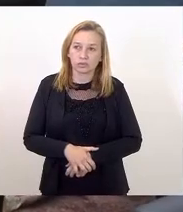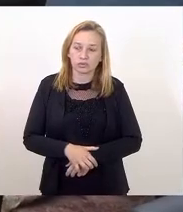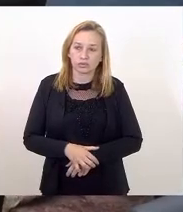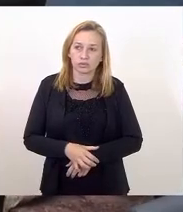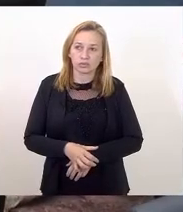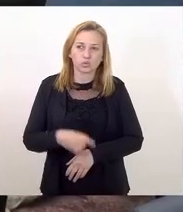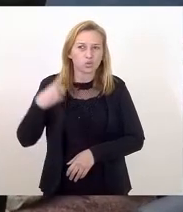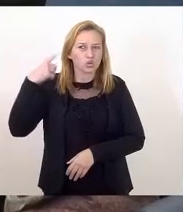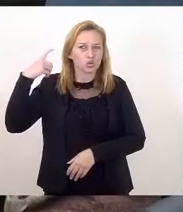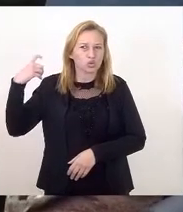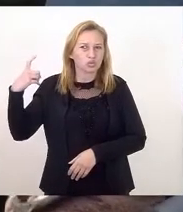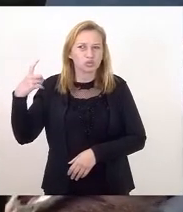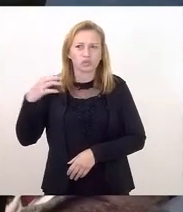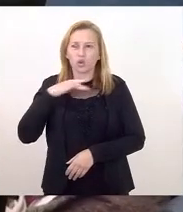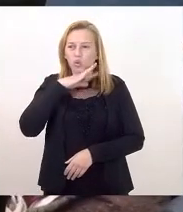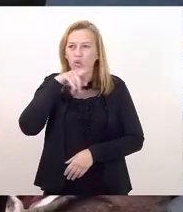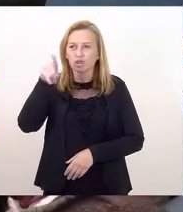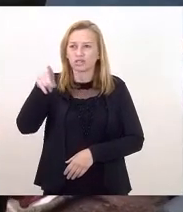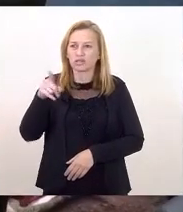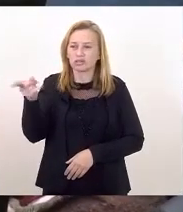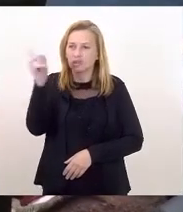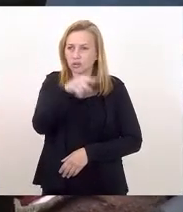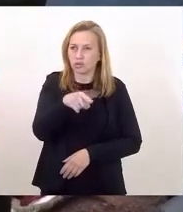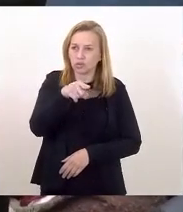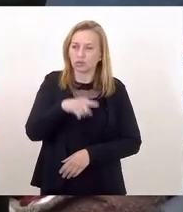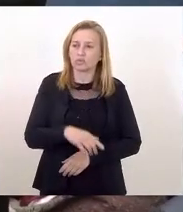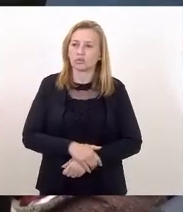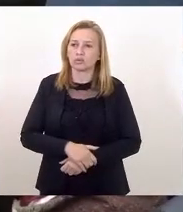Deve estar com mau contato aí, ali. Vai, por favor, ali.